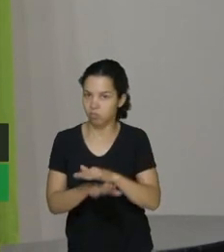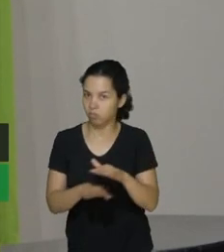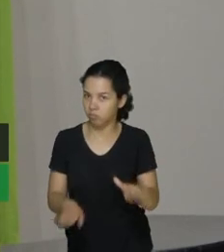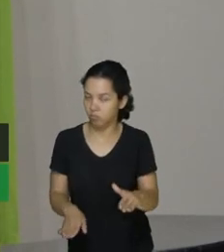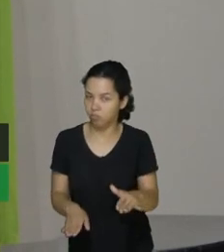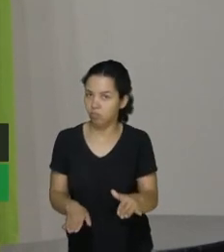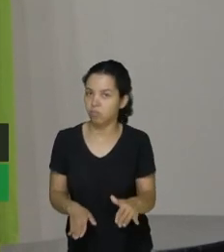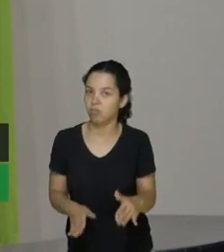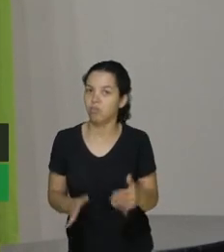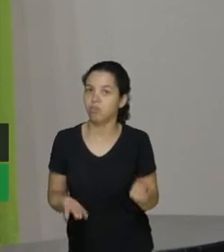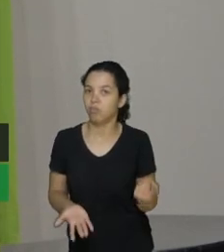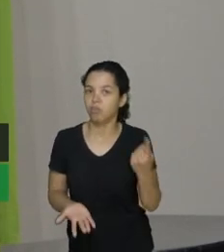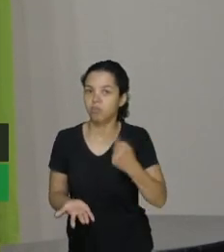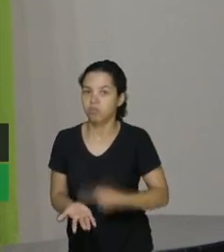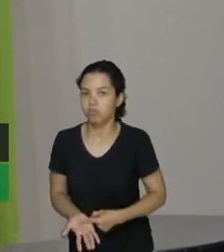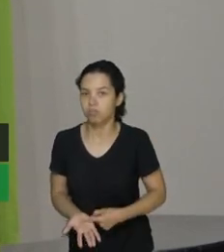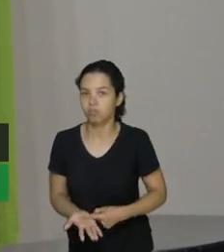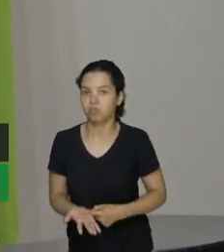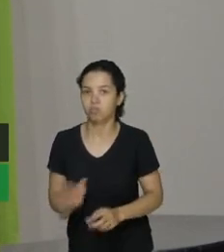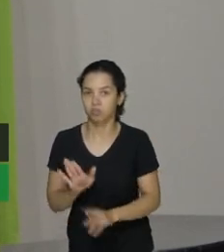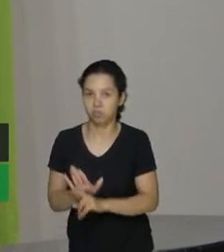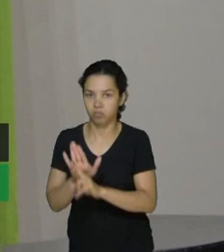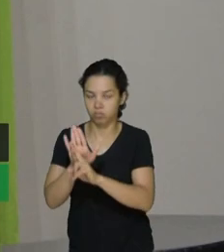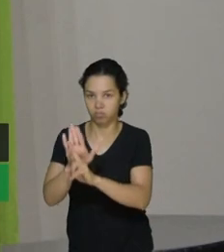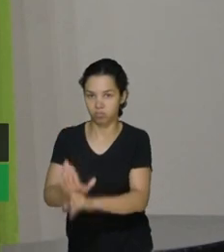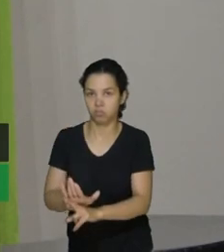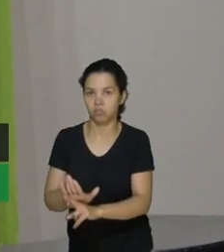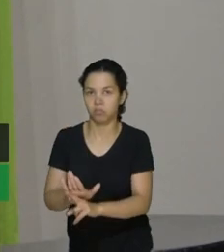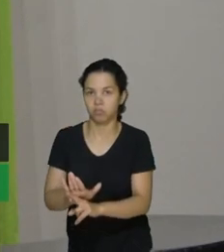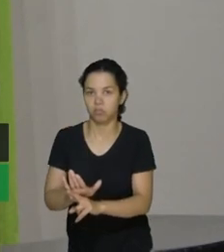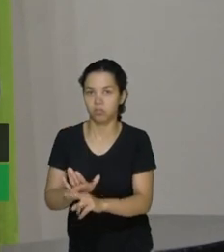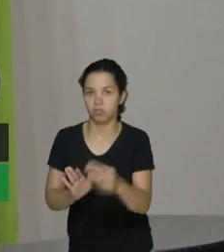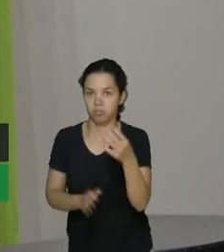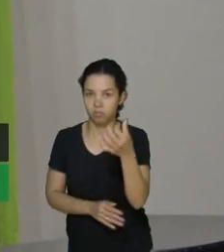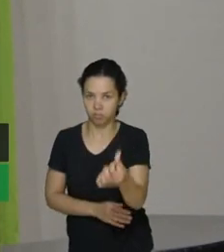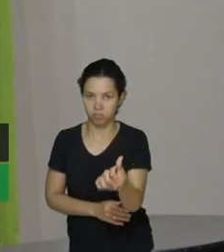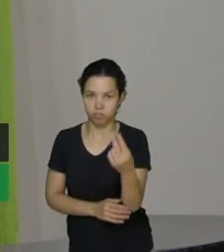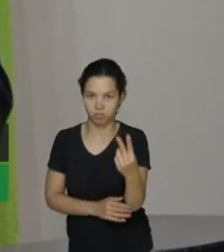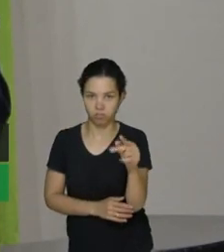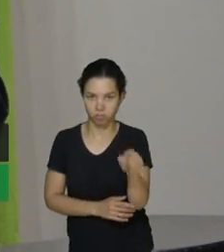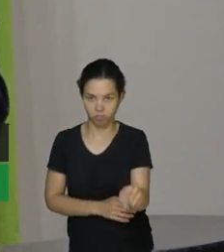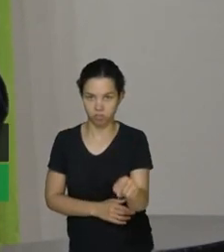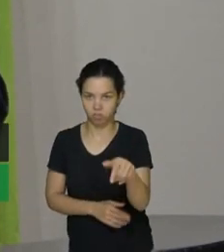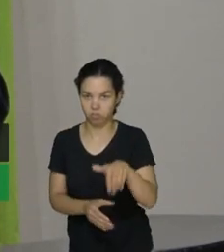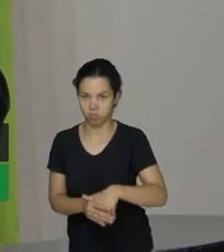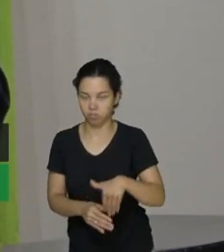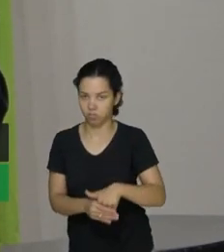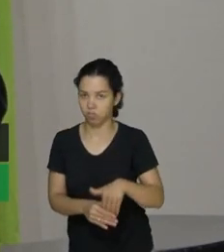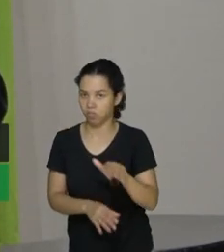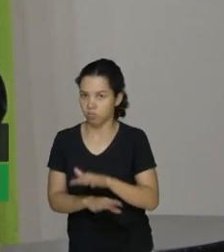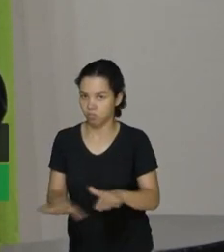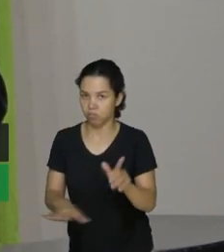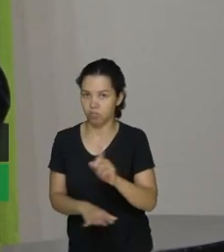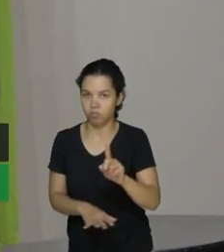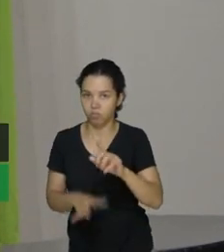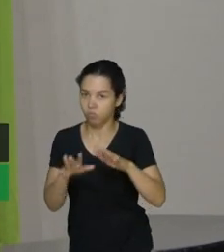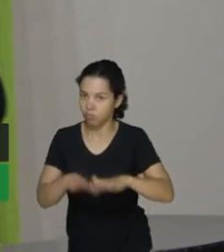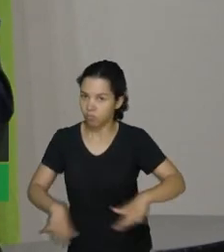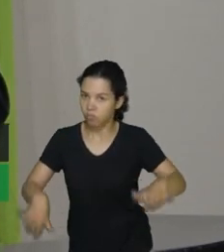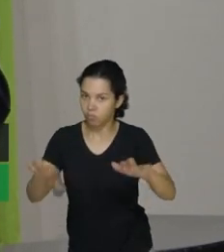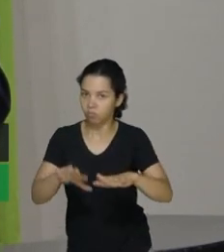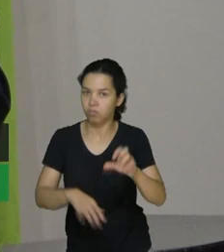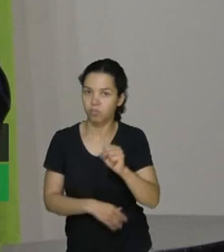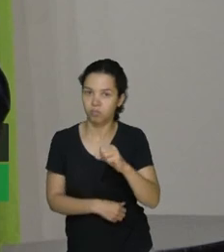com uma missão de representar não só os 62 mil votos, mas toda Santa Catarina, deputado Ismael,